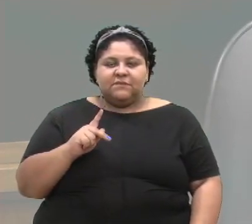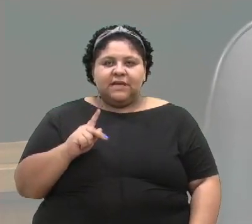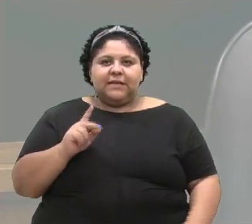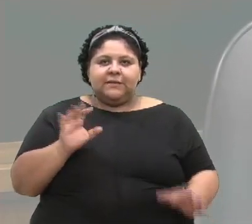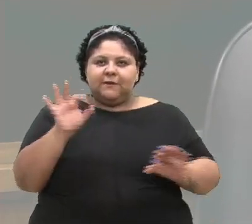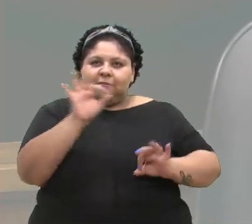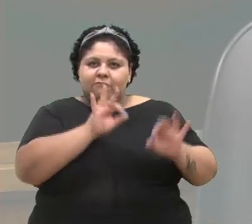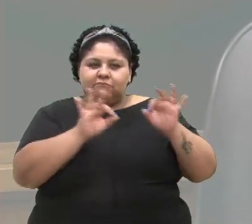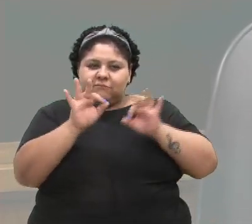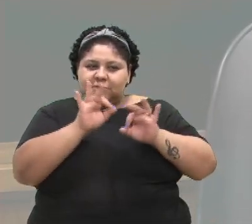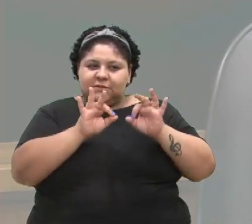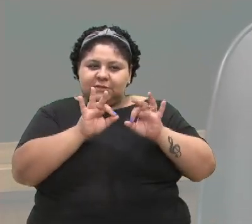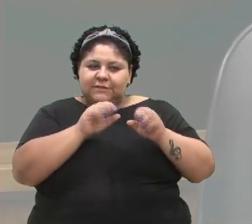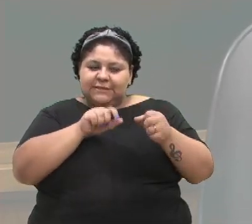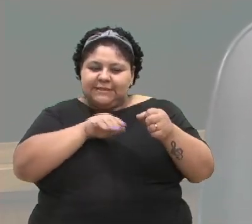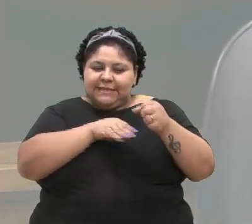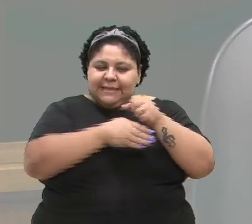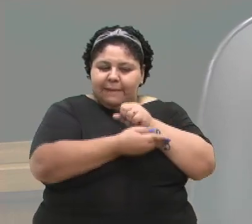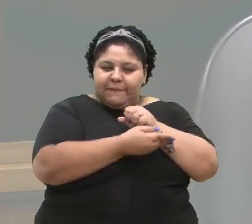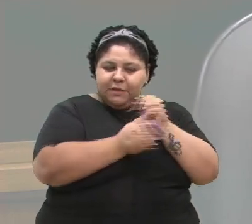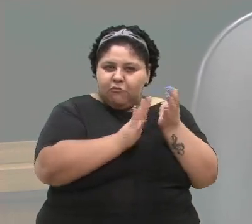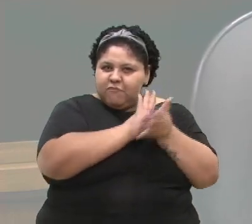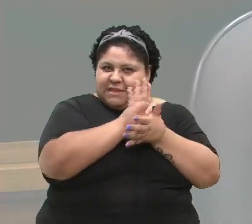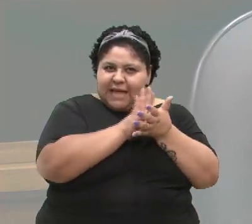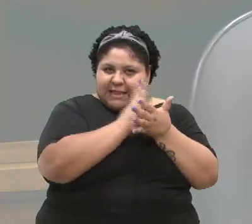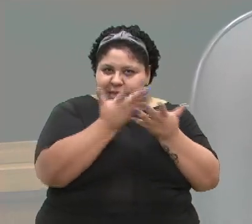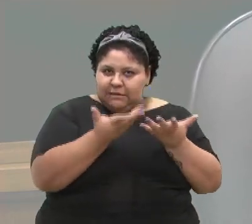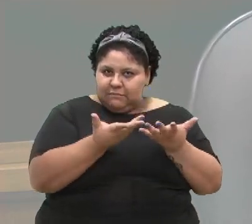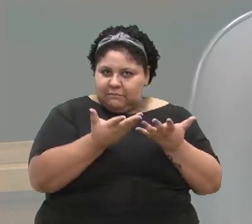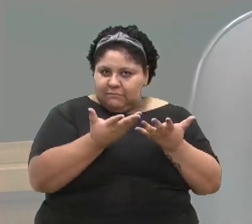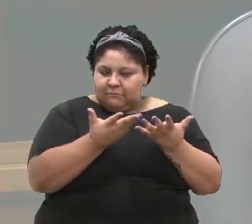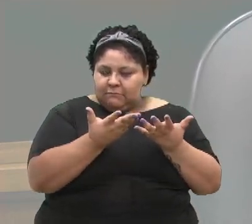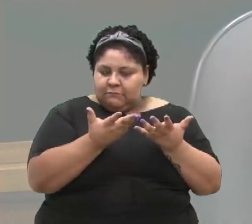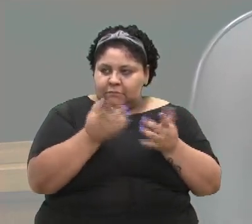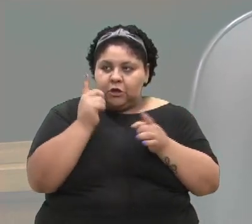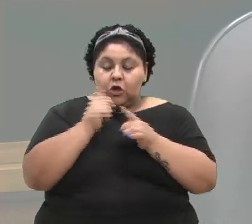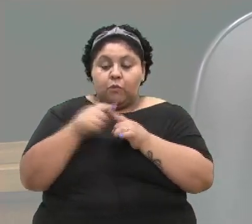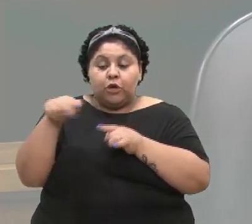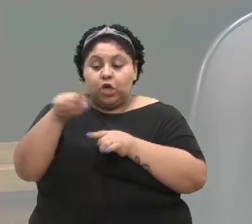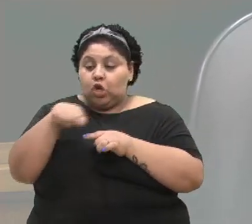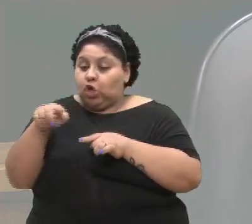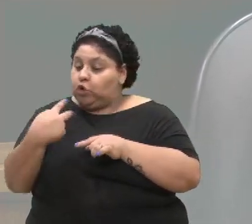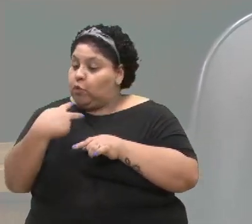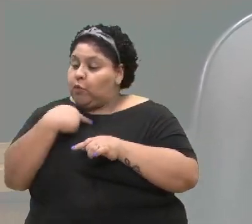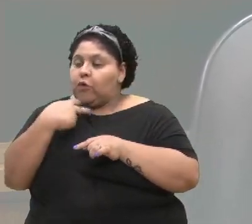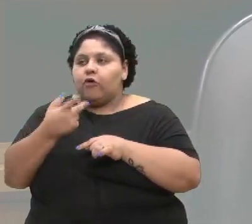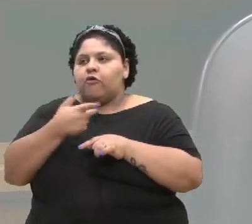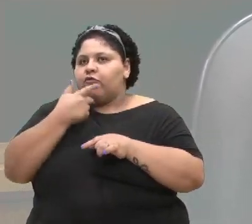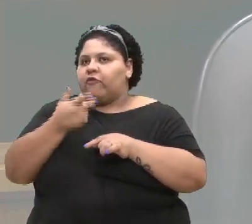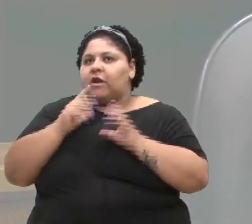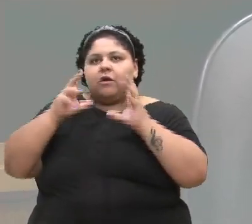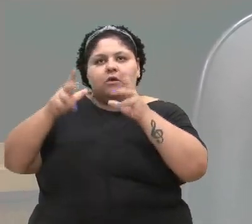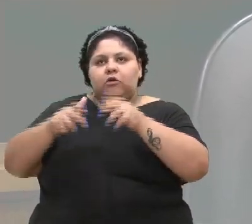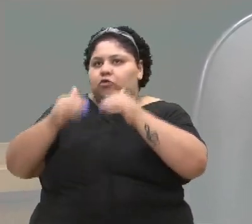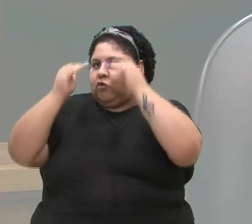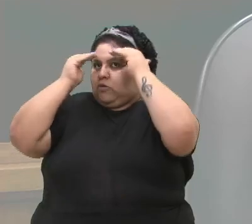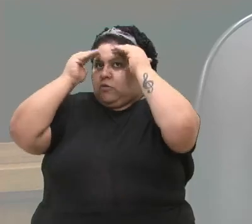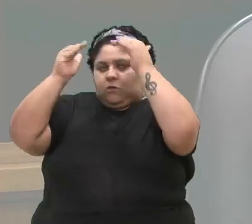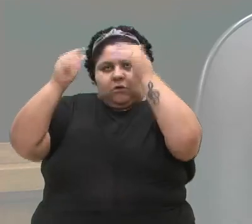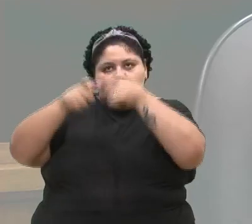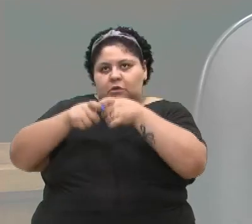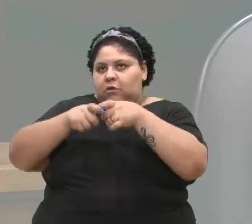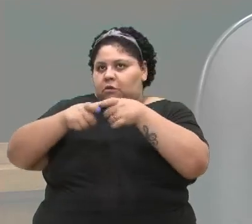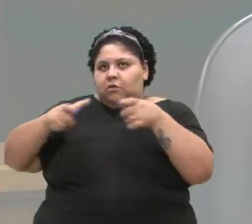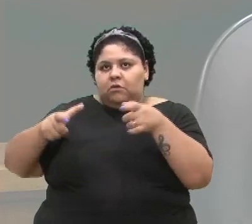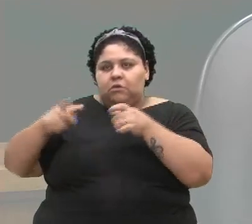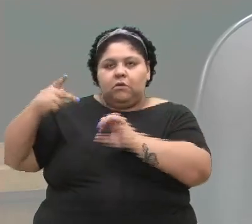em nenhuma coisa nem outra. Por quê? Nós não podemos dizer, com todo respeito à grande maioria